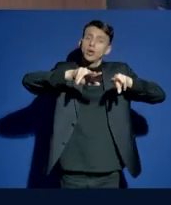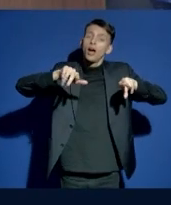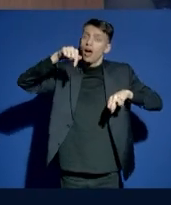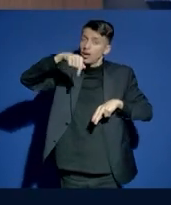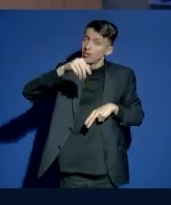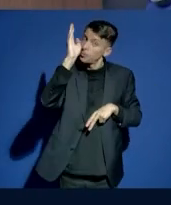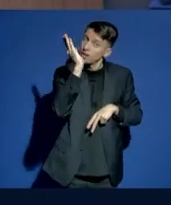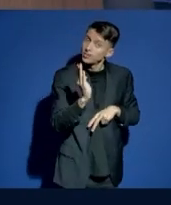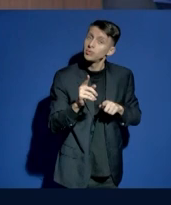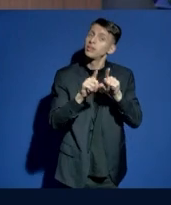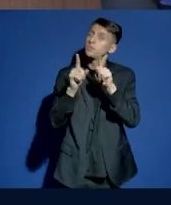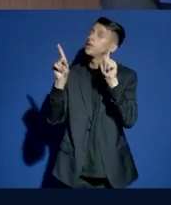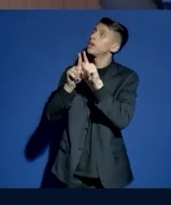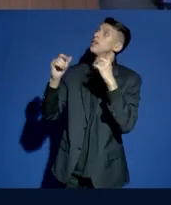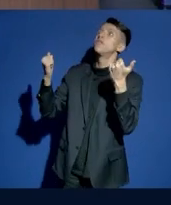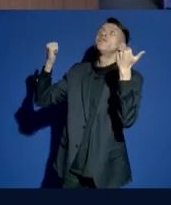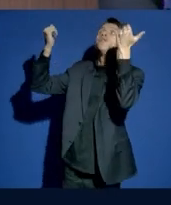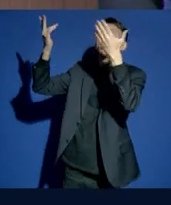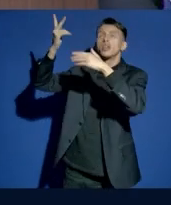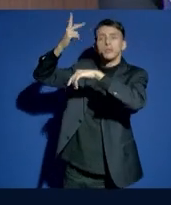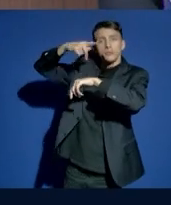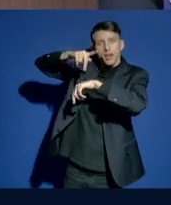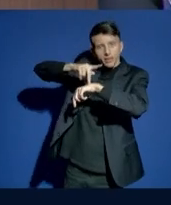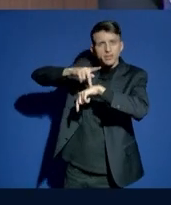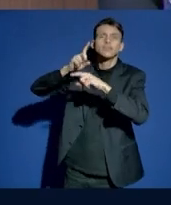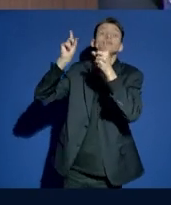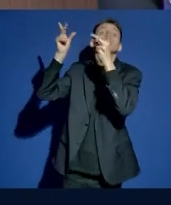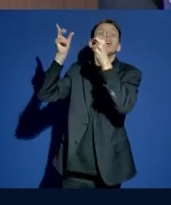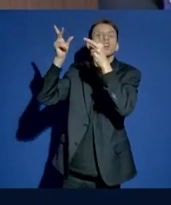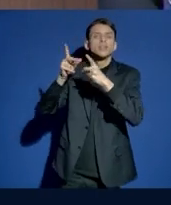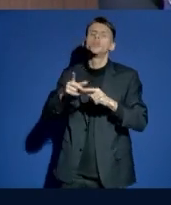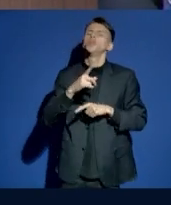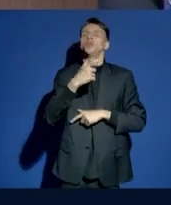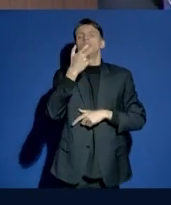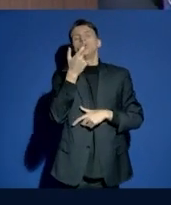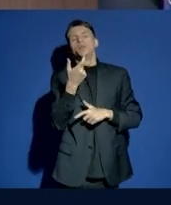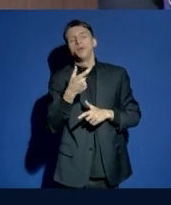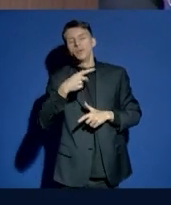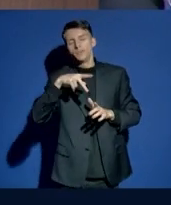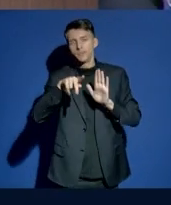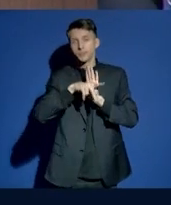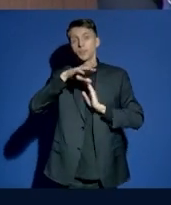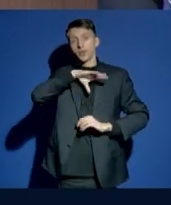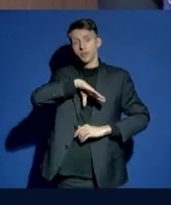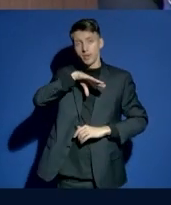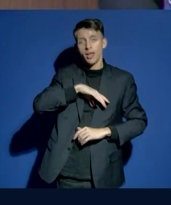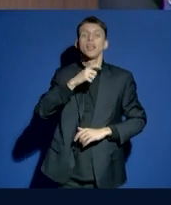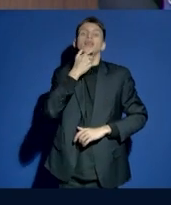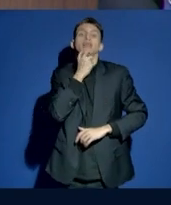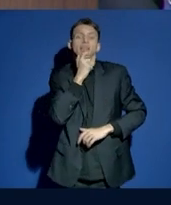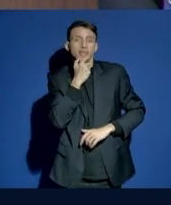mercados, nas três línguas, quer dizer, no português, no inglês e no mandarim, onde